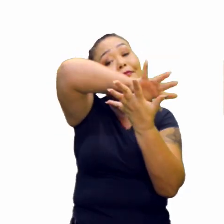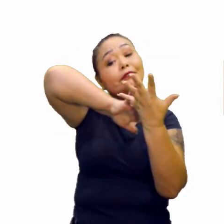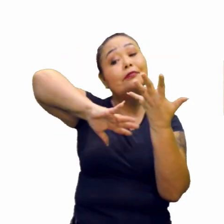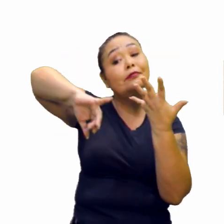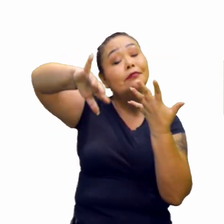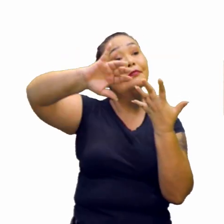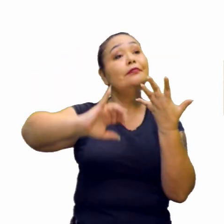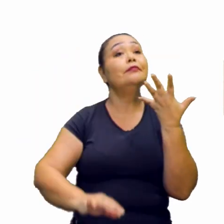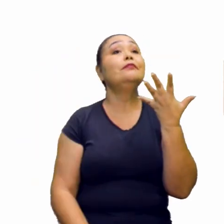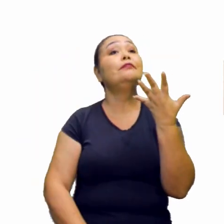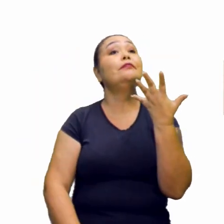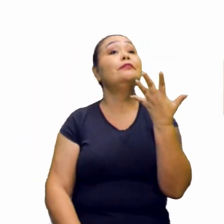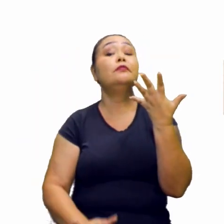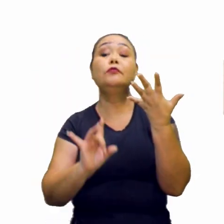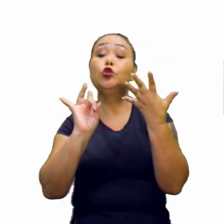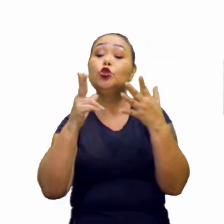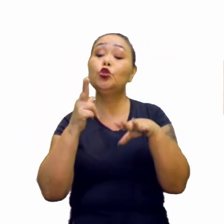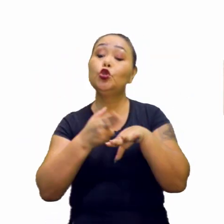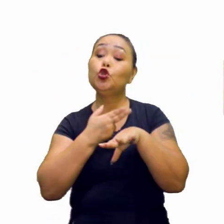Só do cacau.